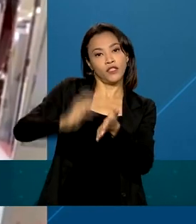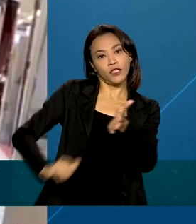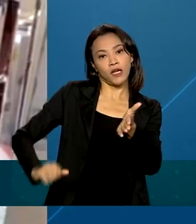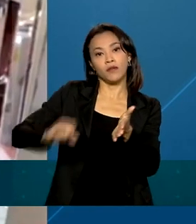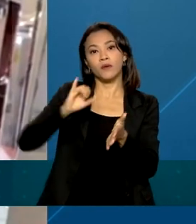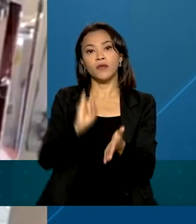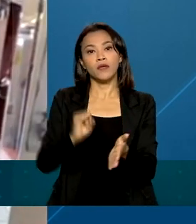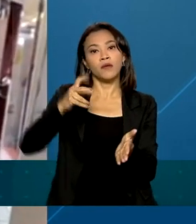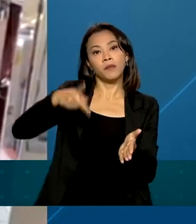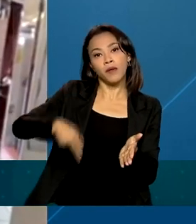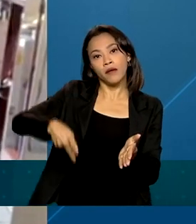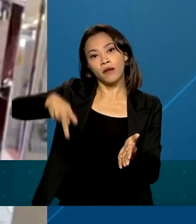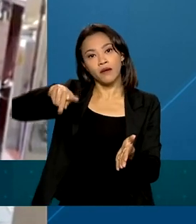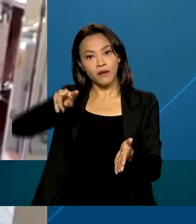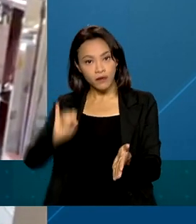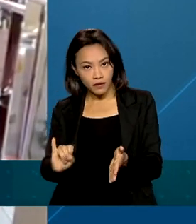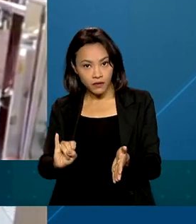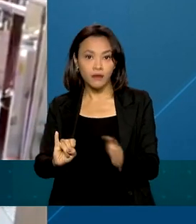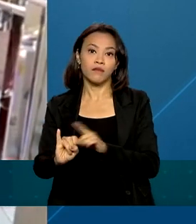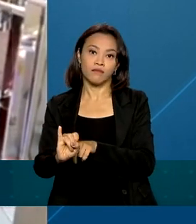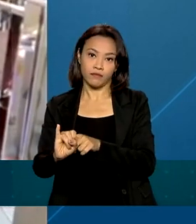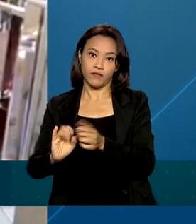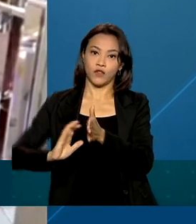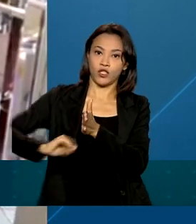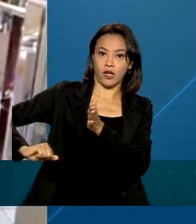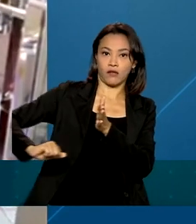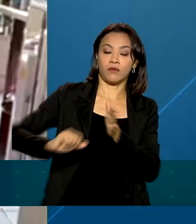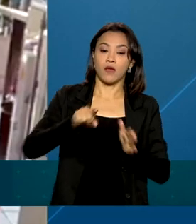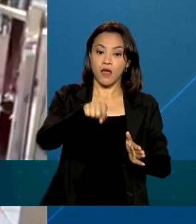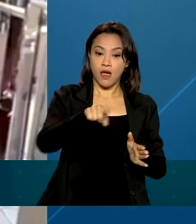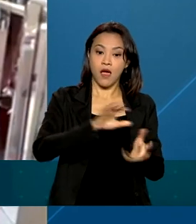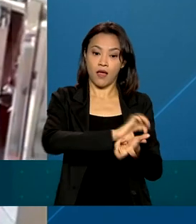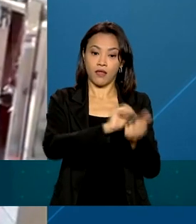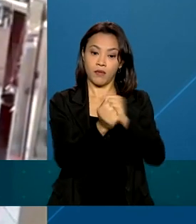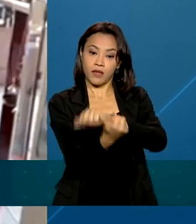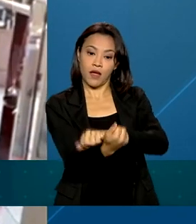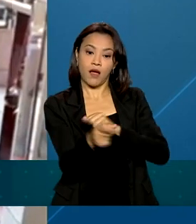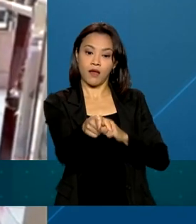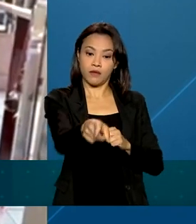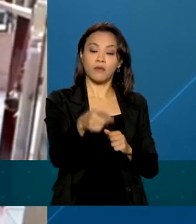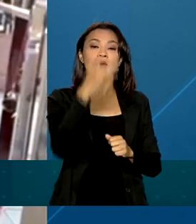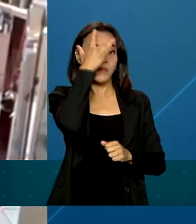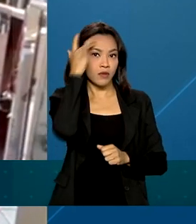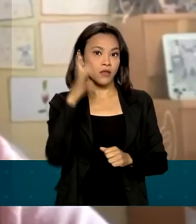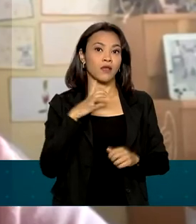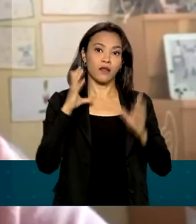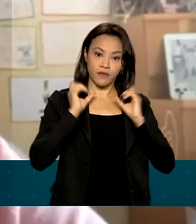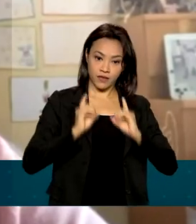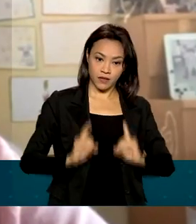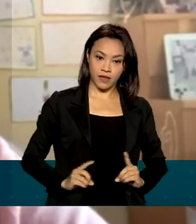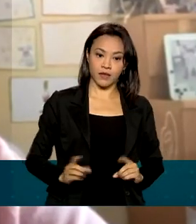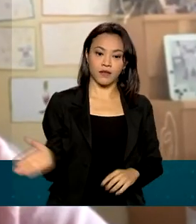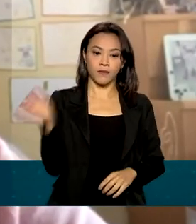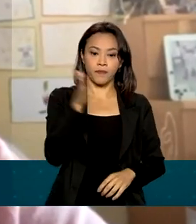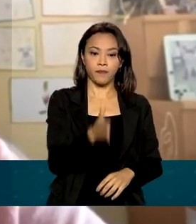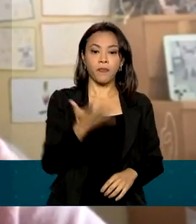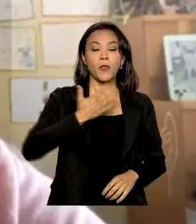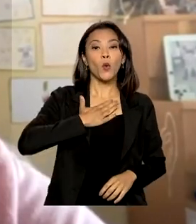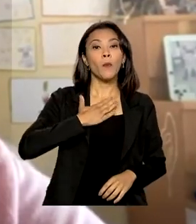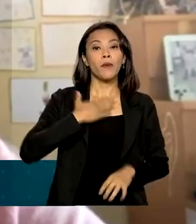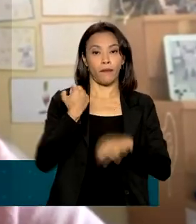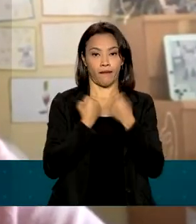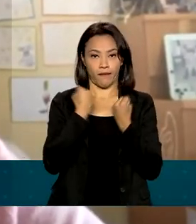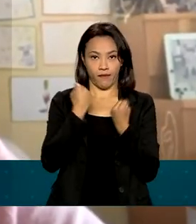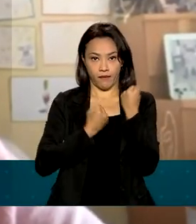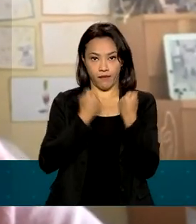produtos industrializados, o IPI, adaptados para pessoas com deficiência. O meu carro tem